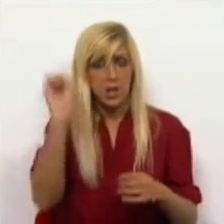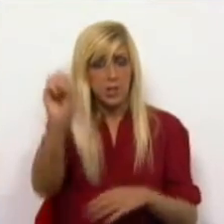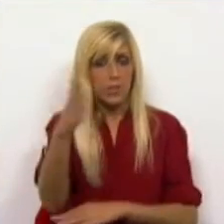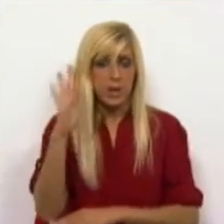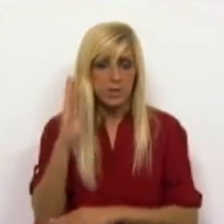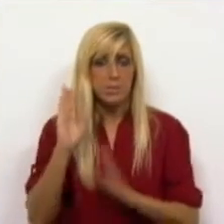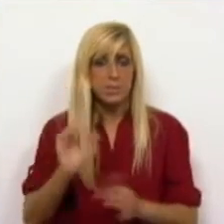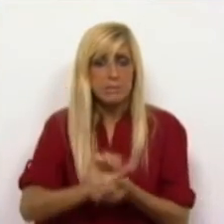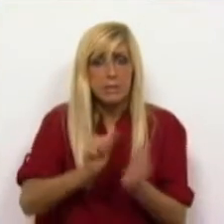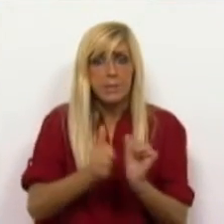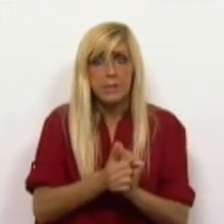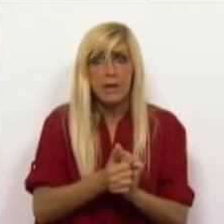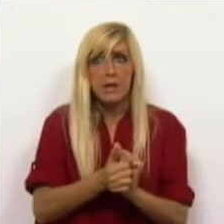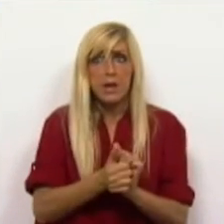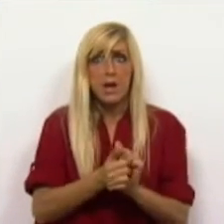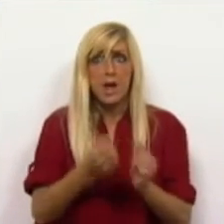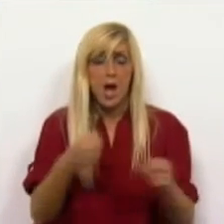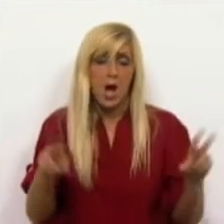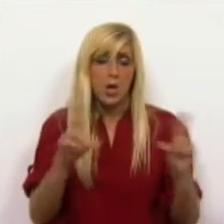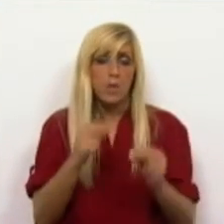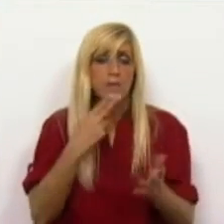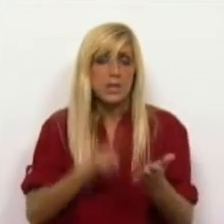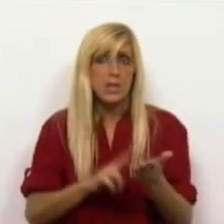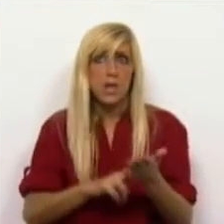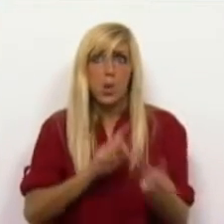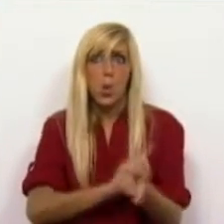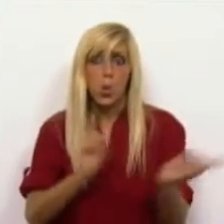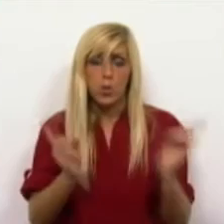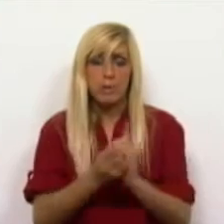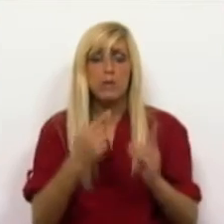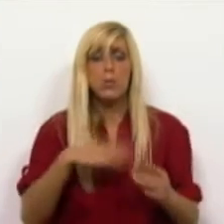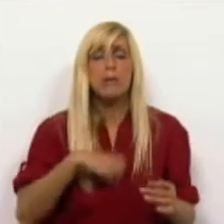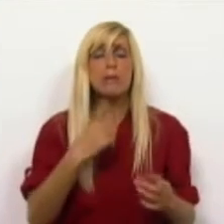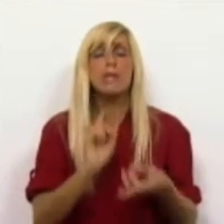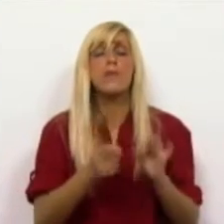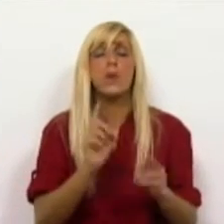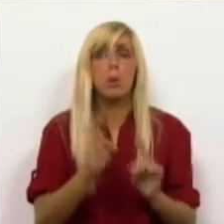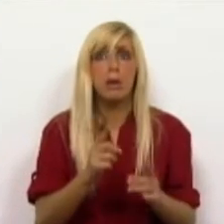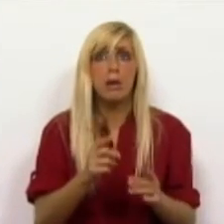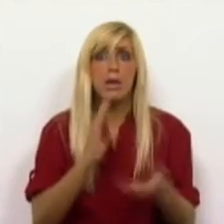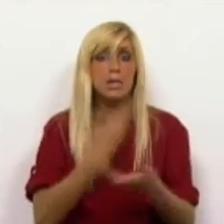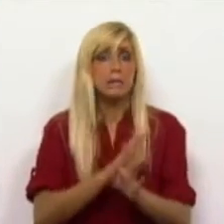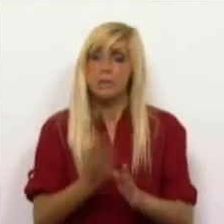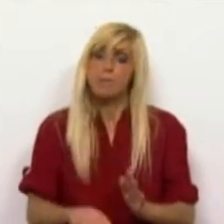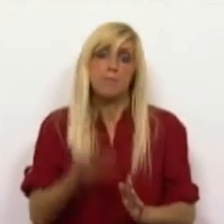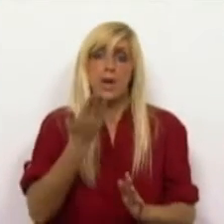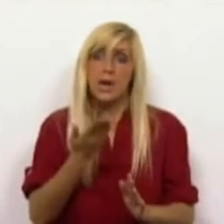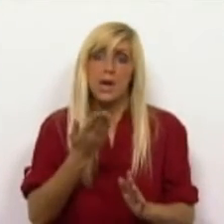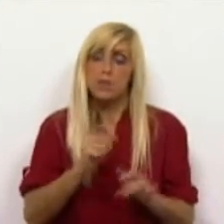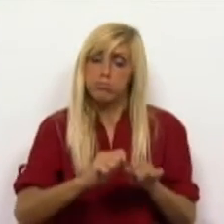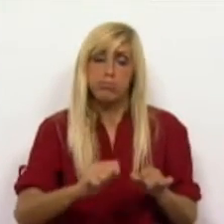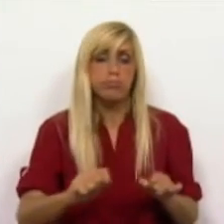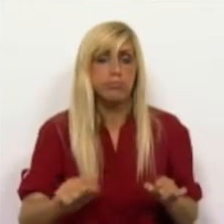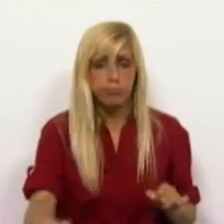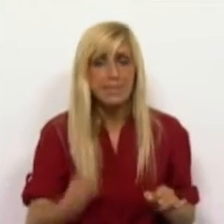à nova realidade dos fenómenos extremos. O contrário significará sempre mais incêndios cada vez mais prolongados